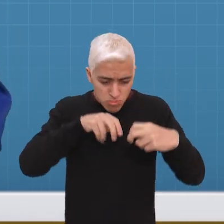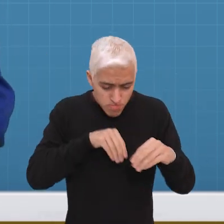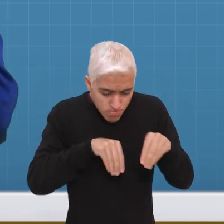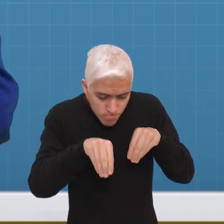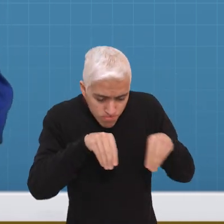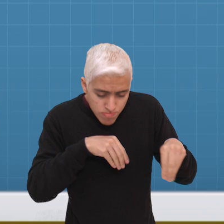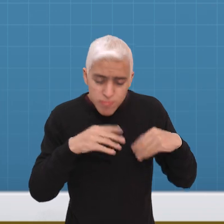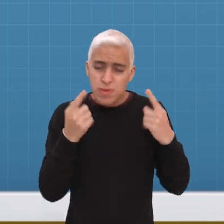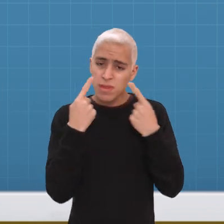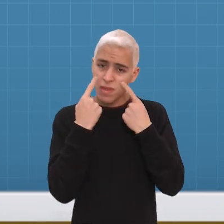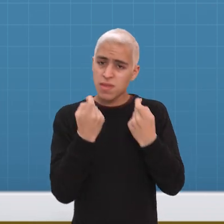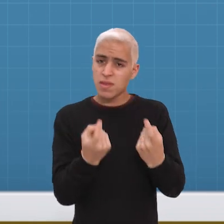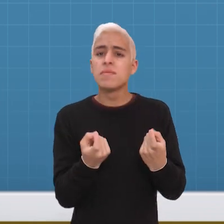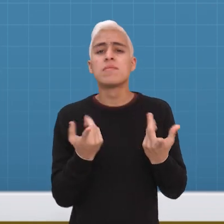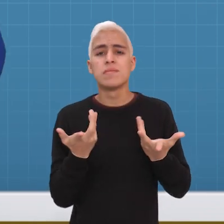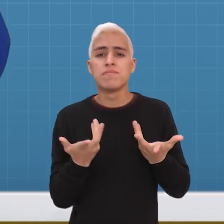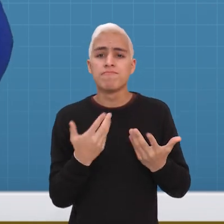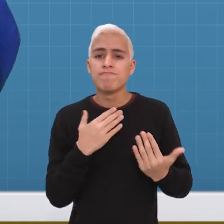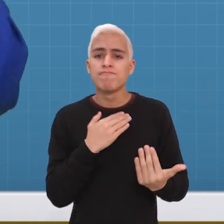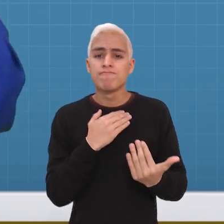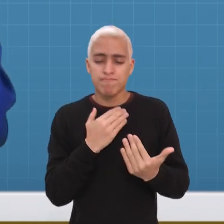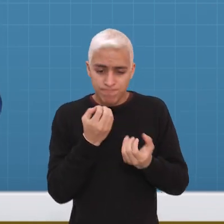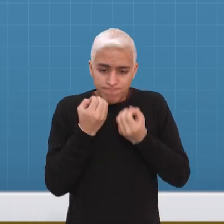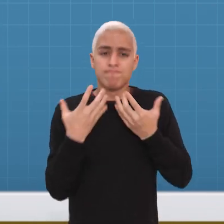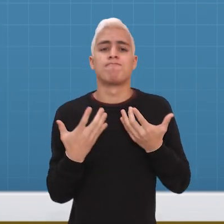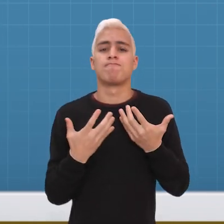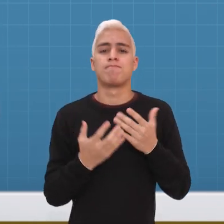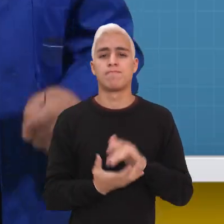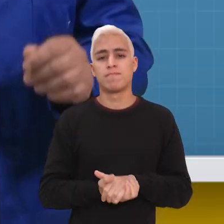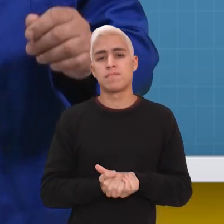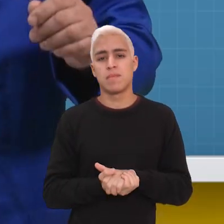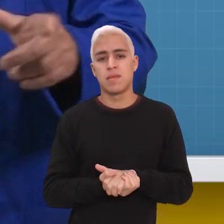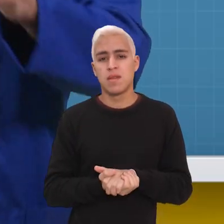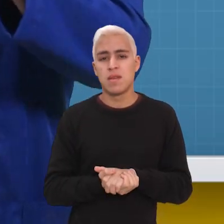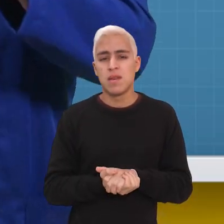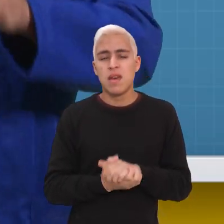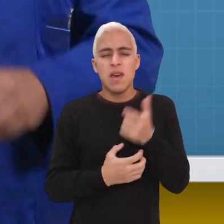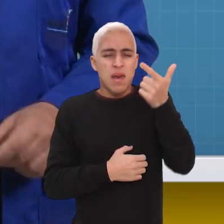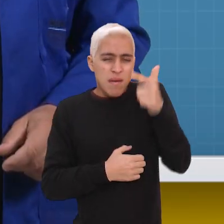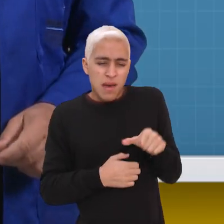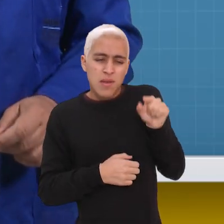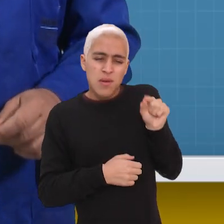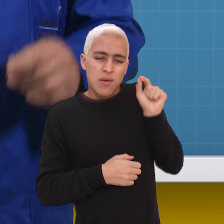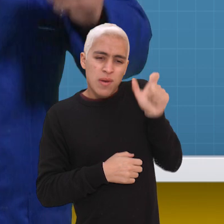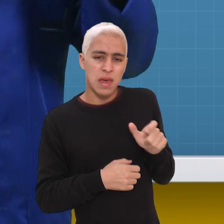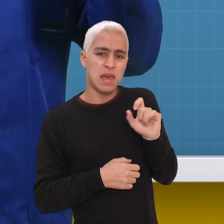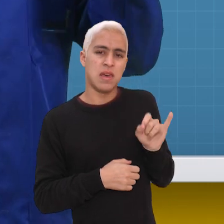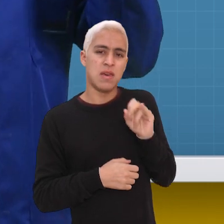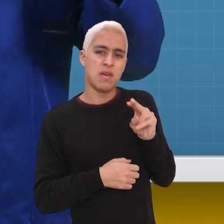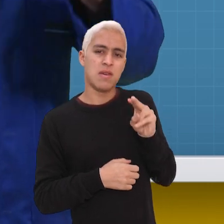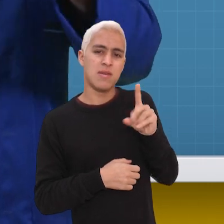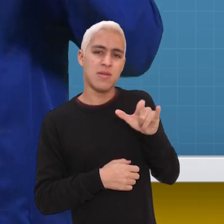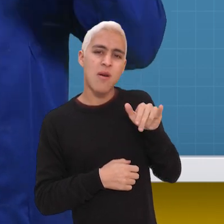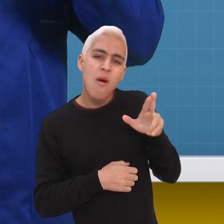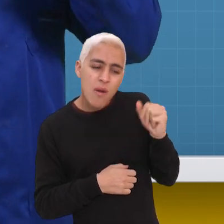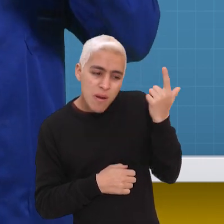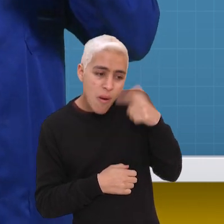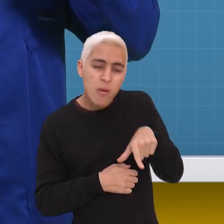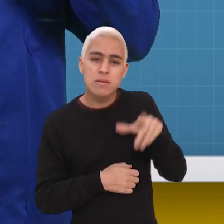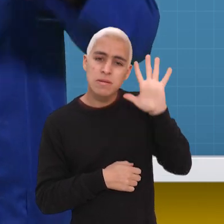bem interessante e é bem construtivo. Temos mais um problema que a Juliana